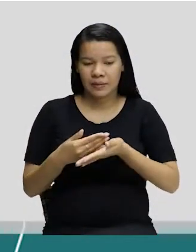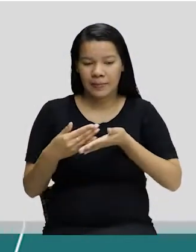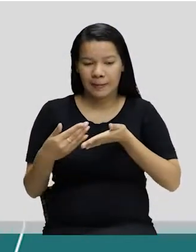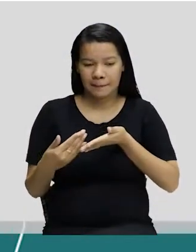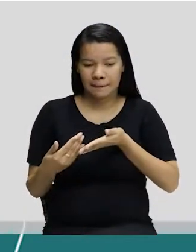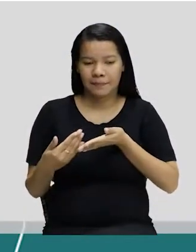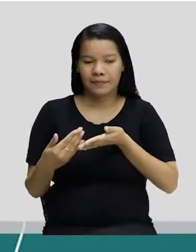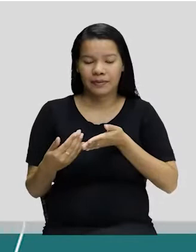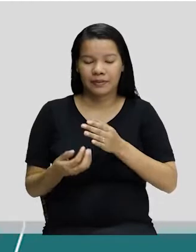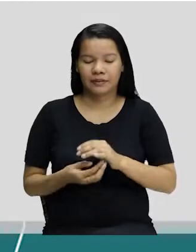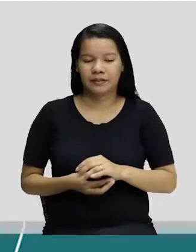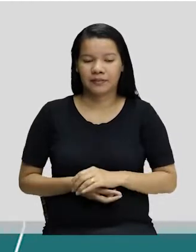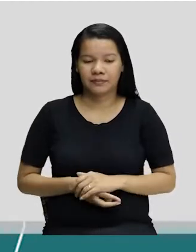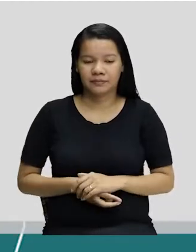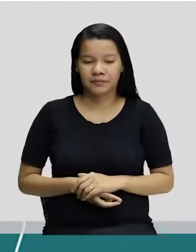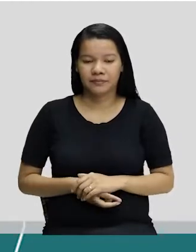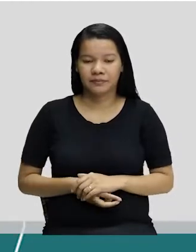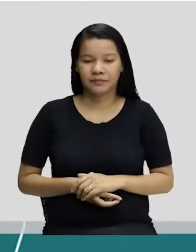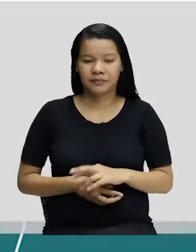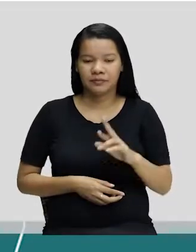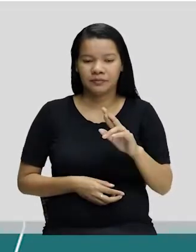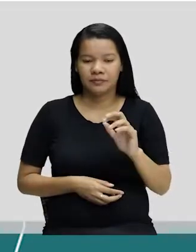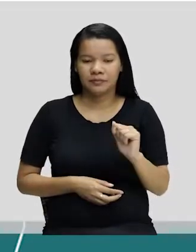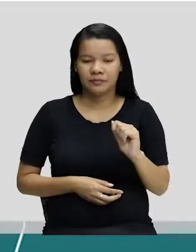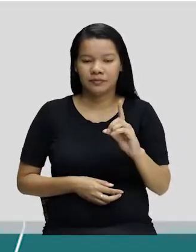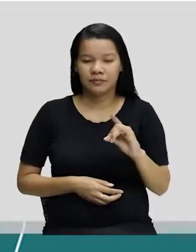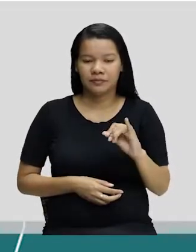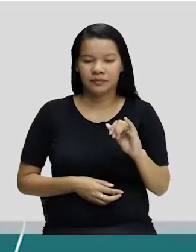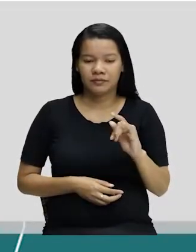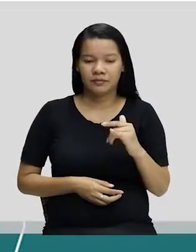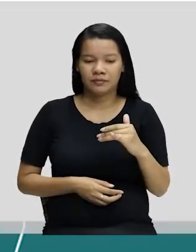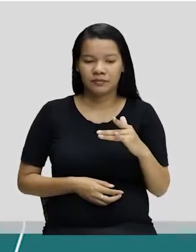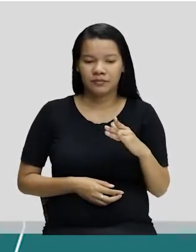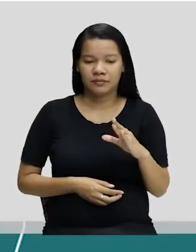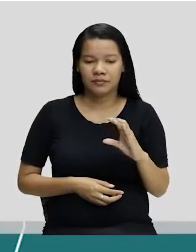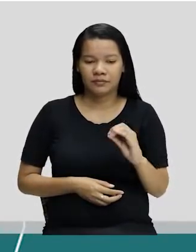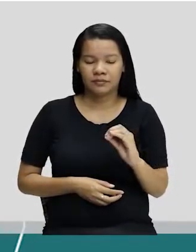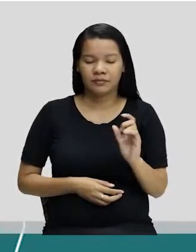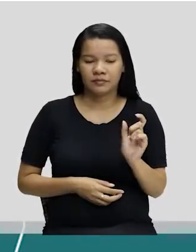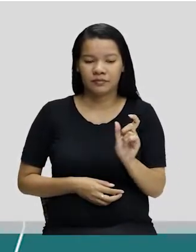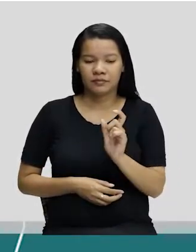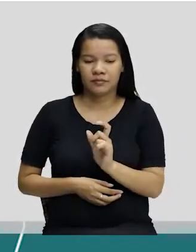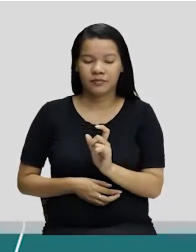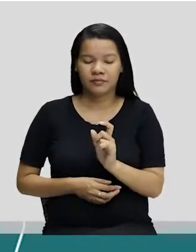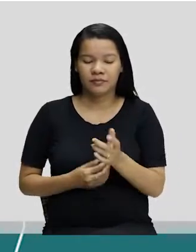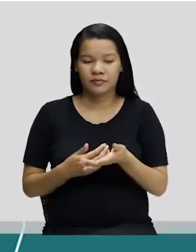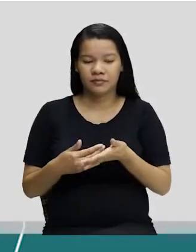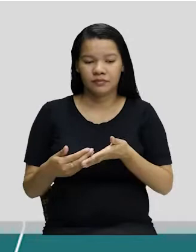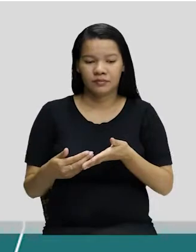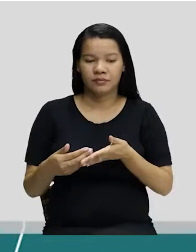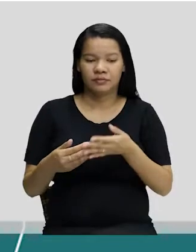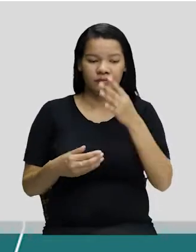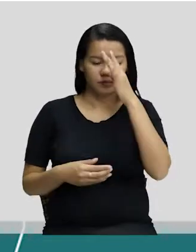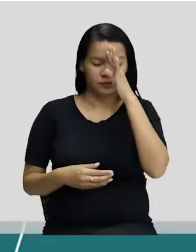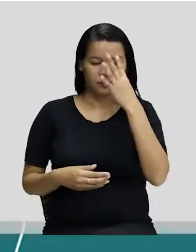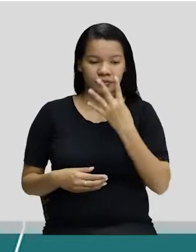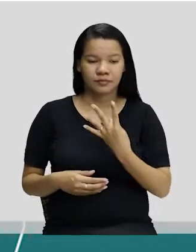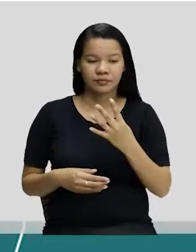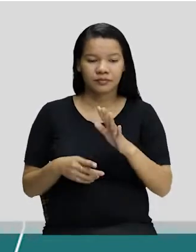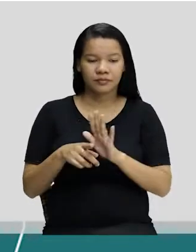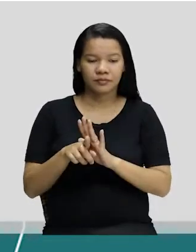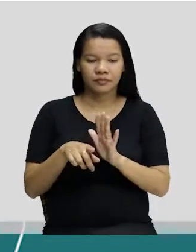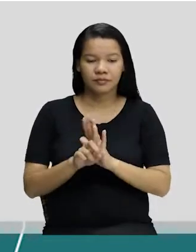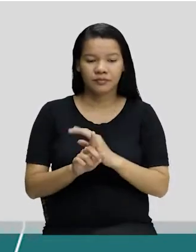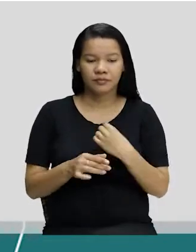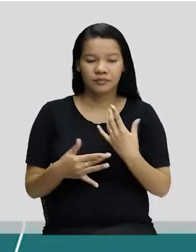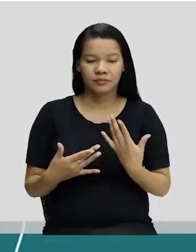da radioatividade, de radiação de partículas, através da resolução de questões. Então, nós vamos ter aqui